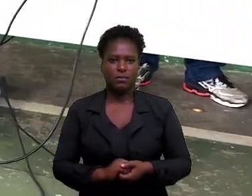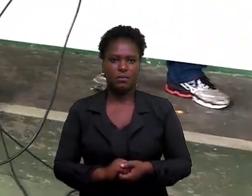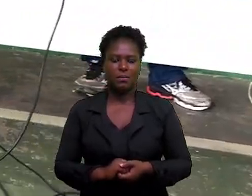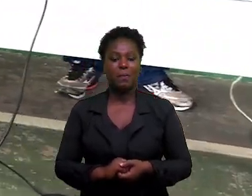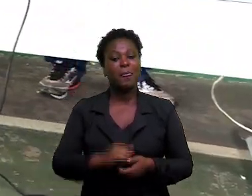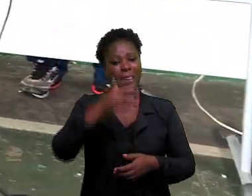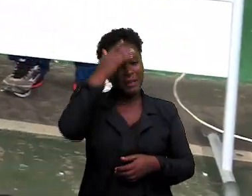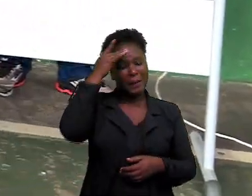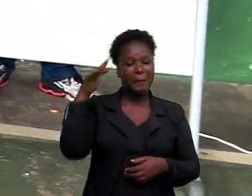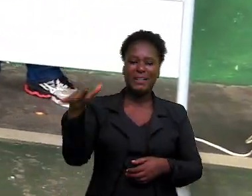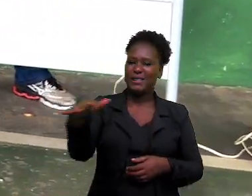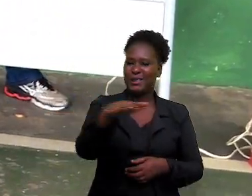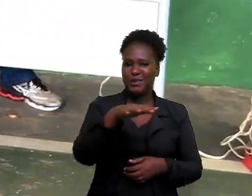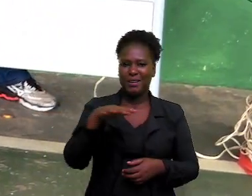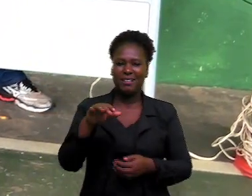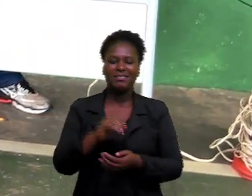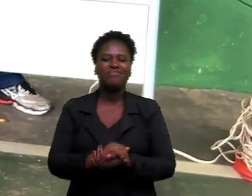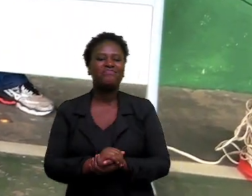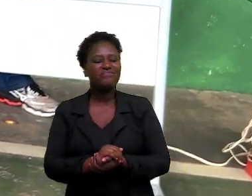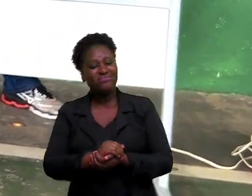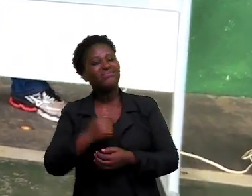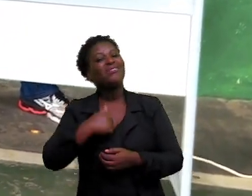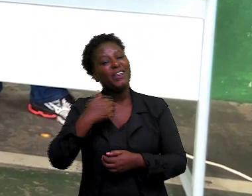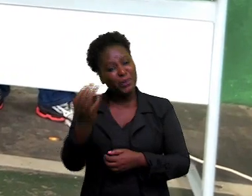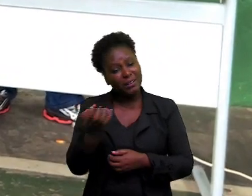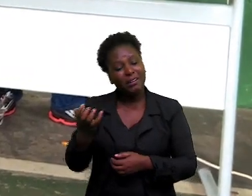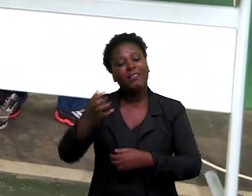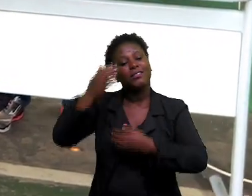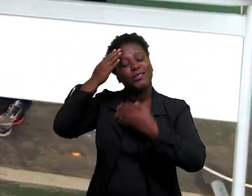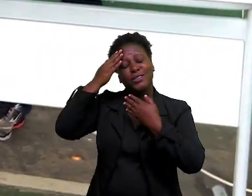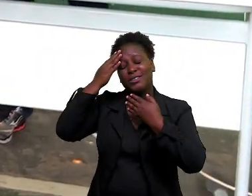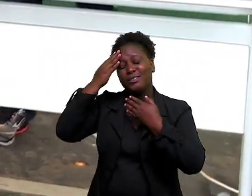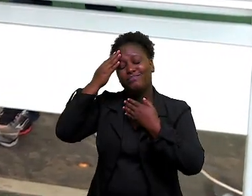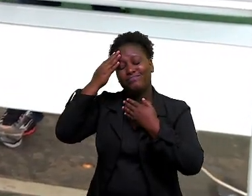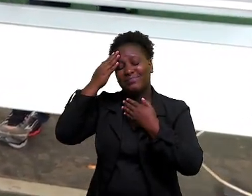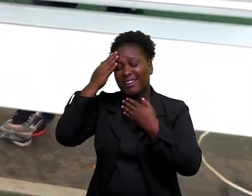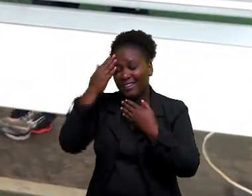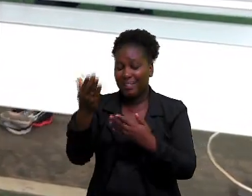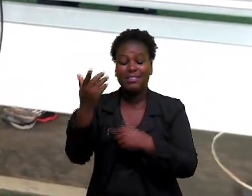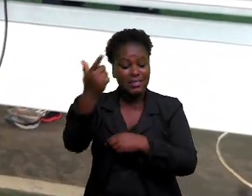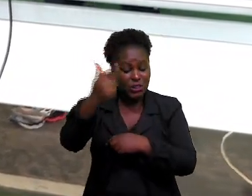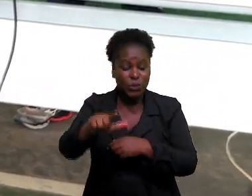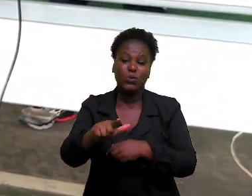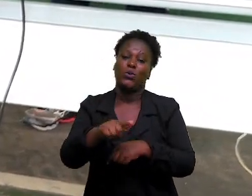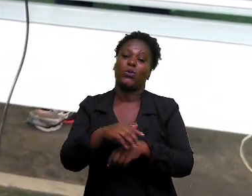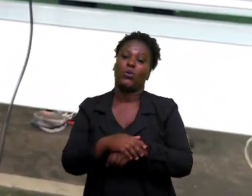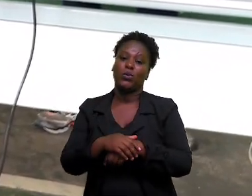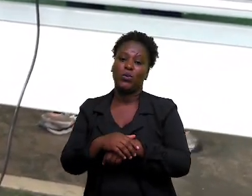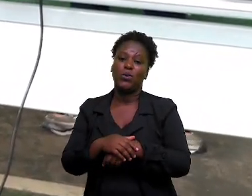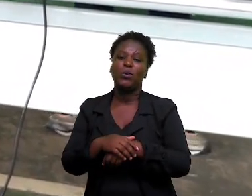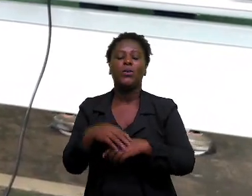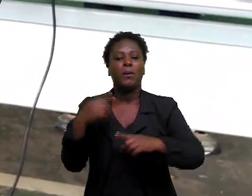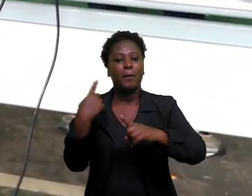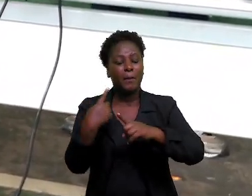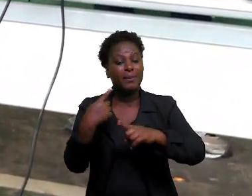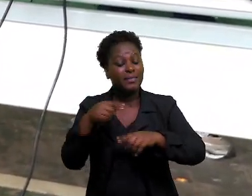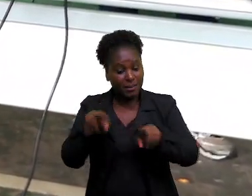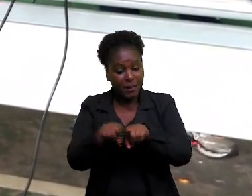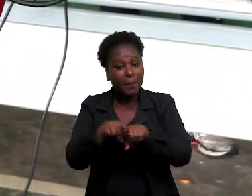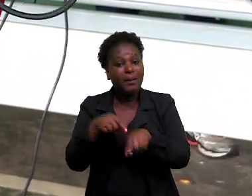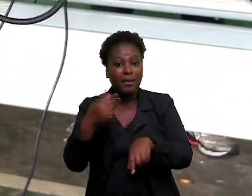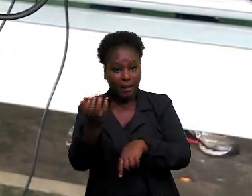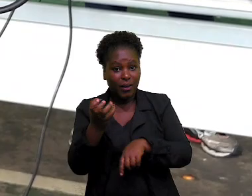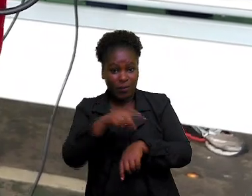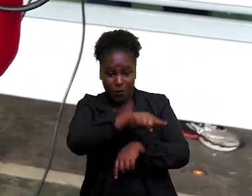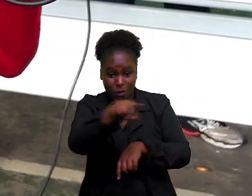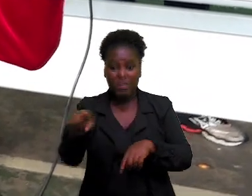Pessoal, eu gostaria que mais uma vez, com todos eles aqui presentes, que vocês dessem uma salva de